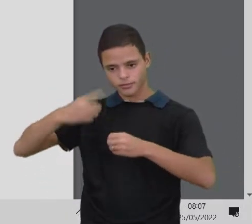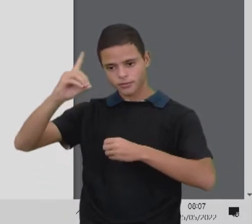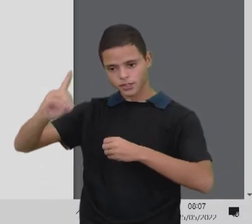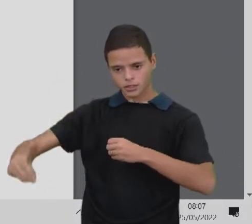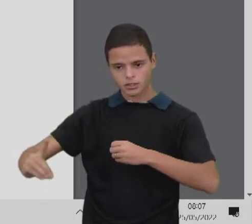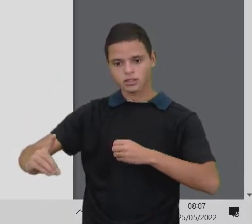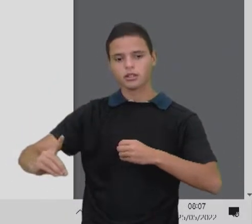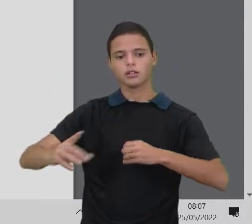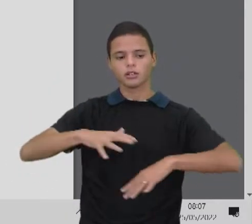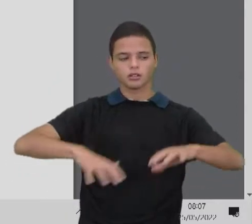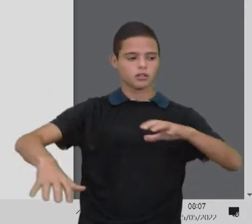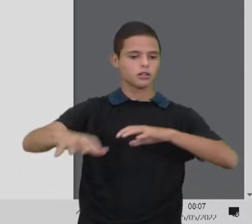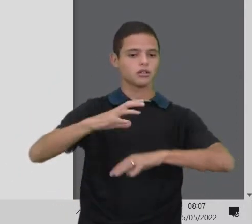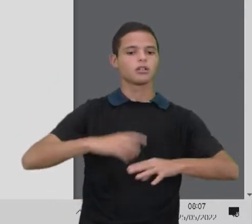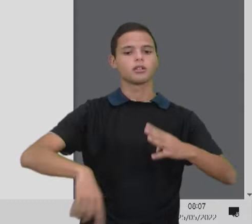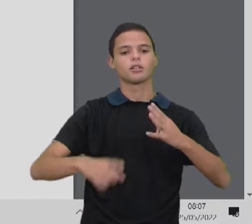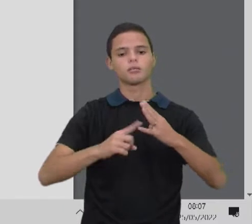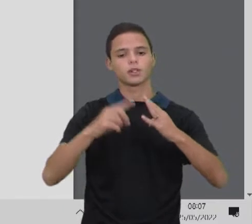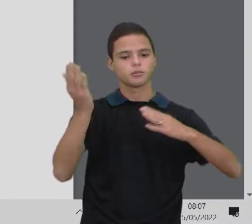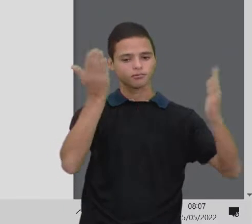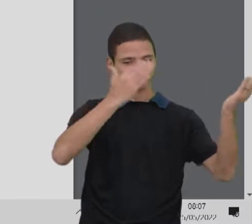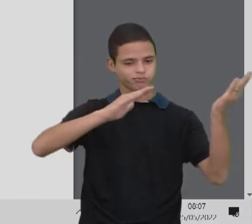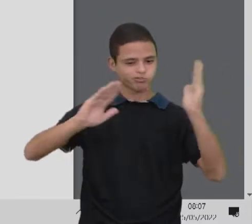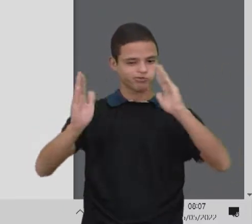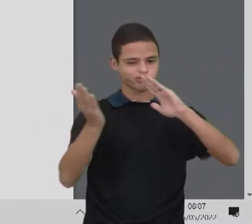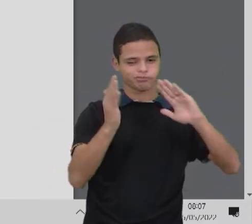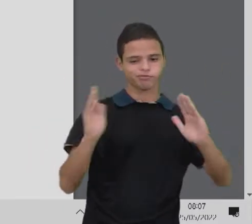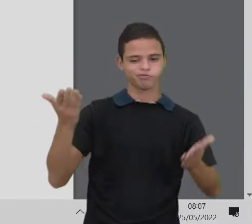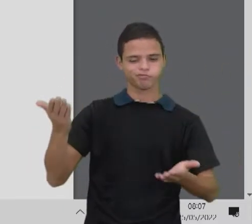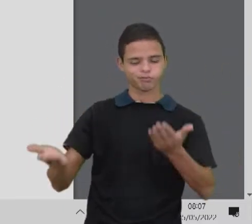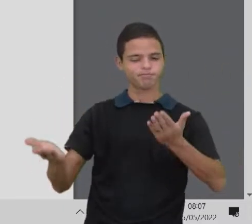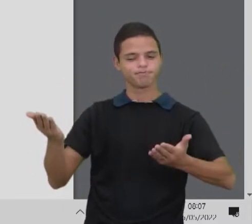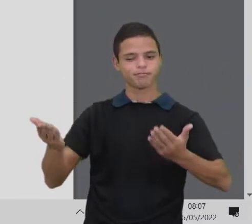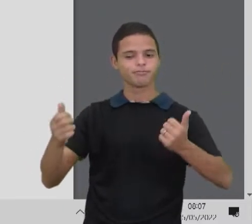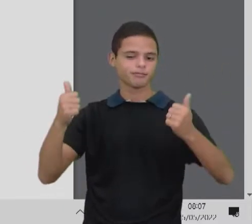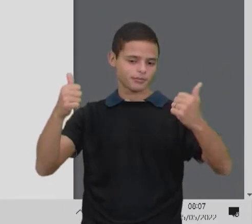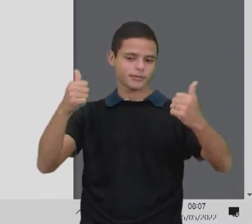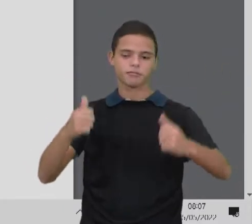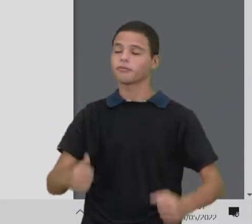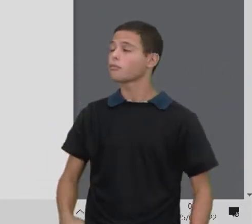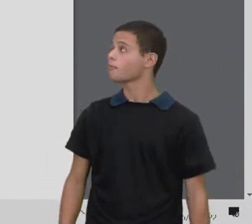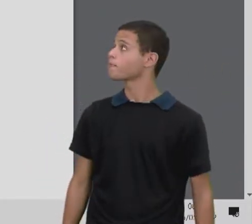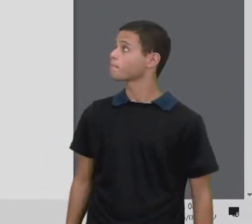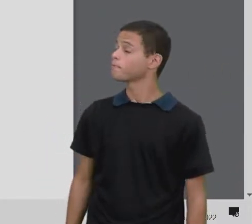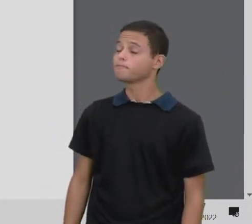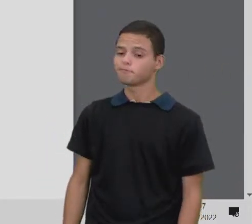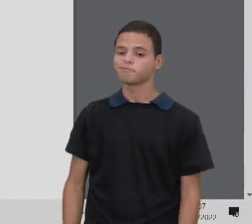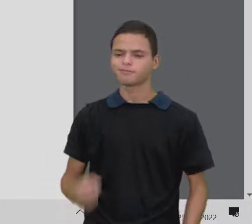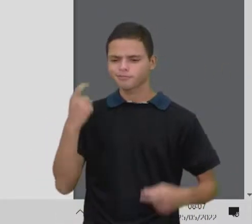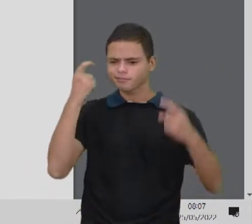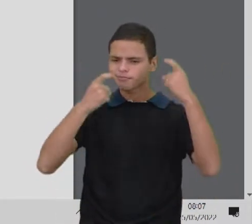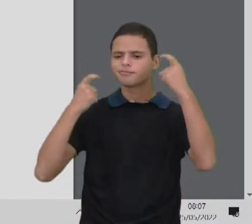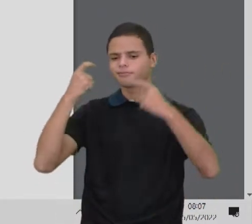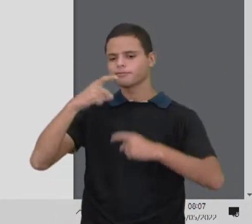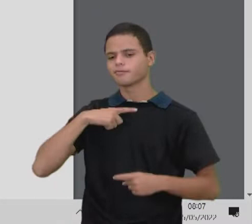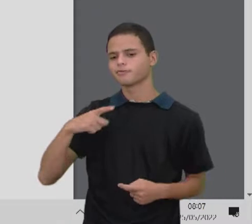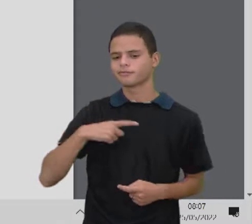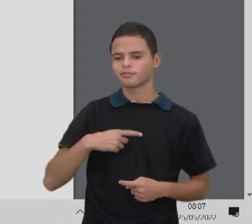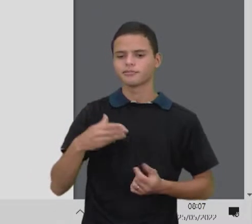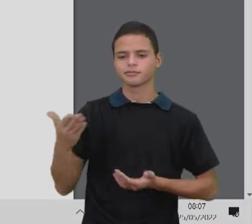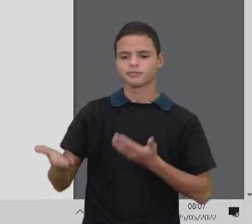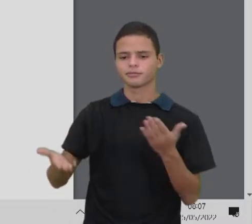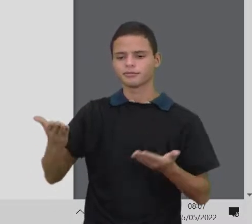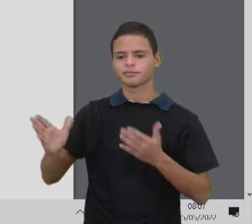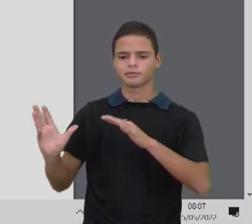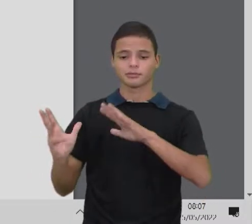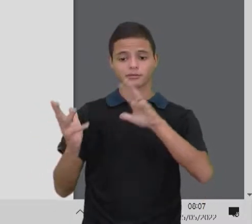direito ao meio ambiente ecologicamente equilibrado. Olha só, eles já estão preocupados com o equilíbrio